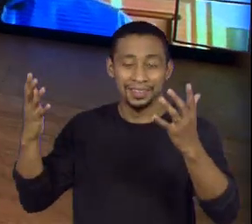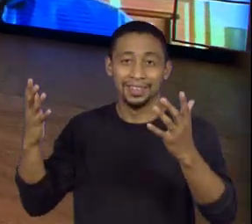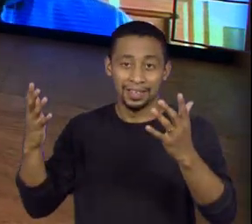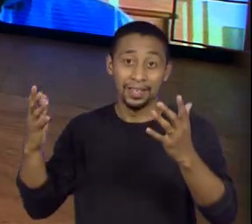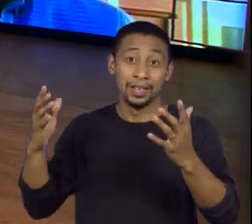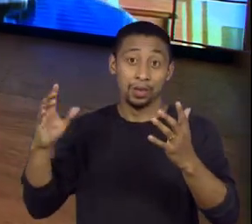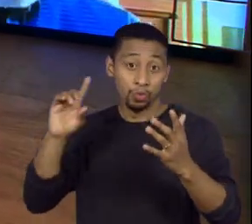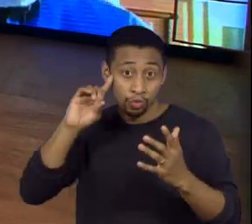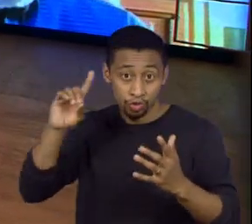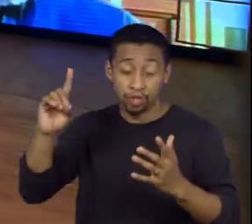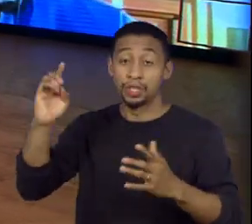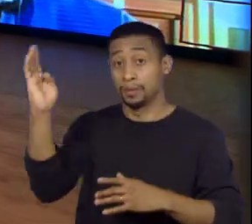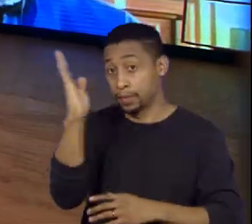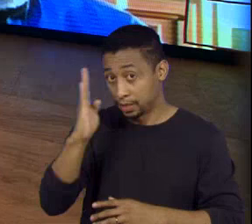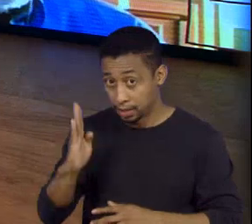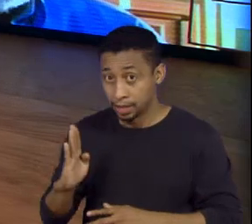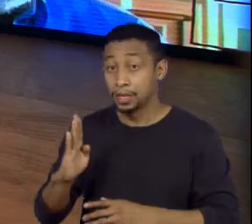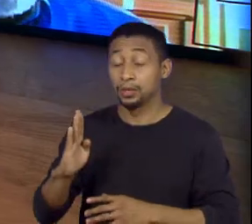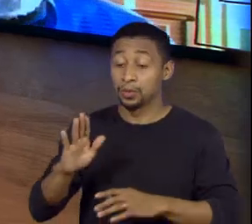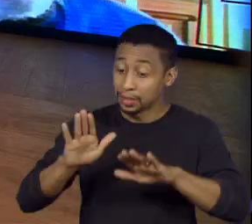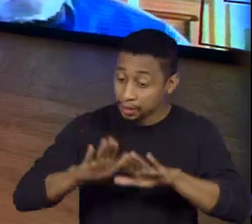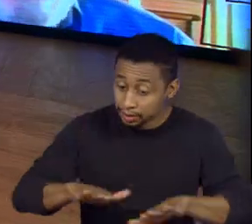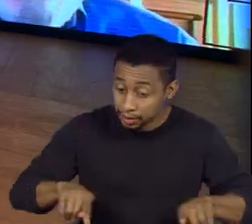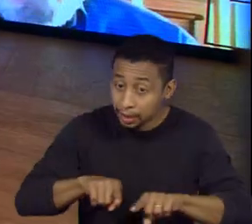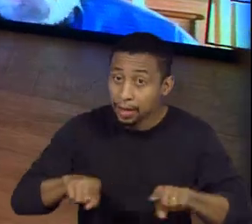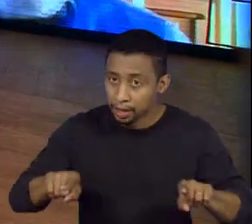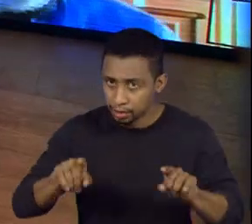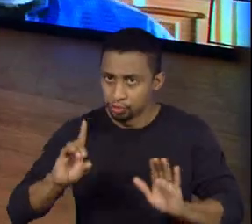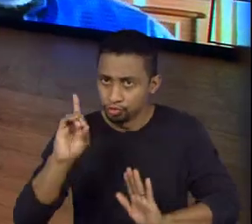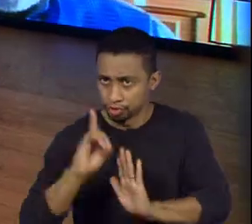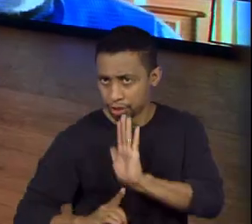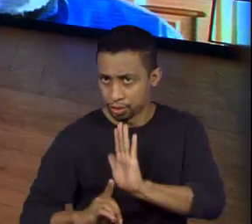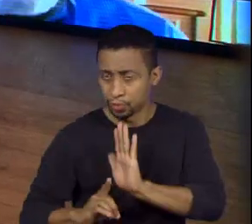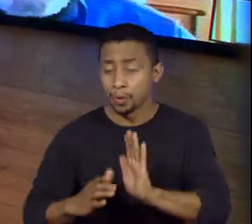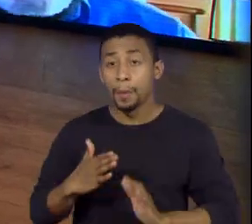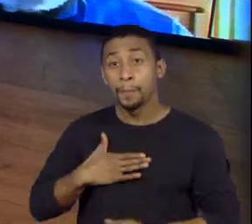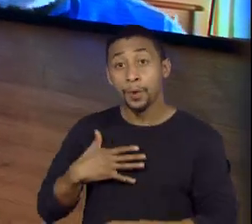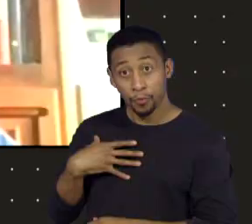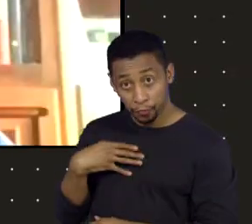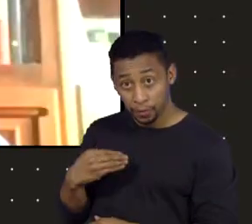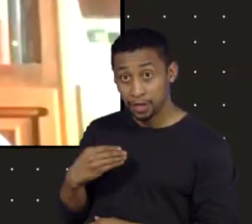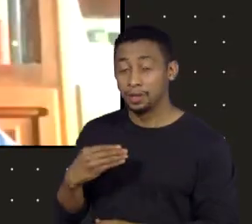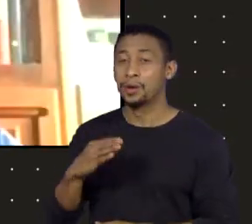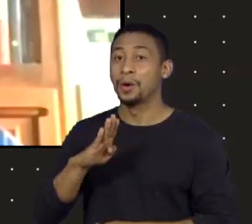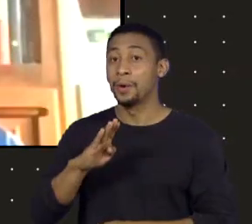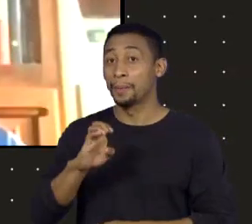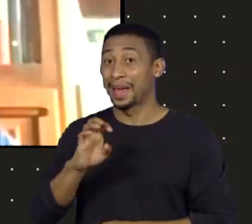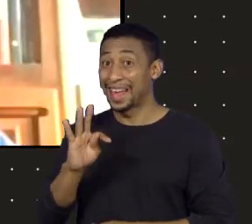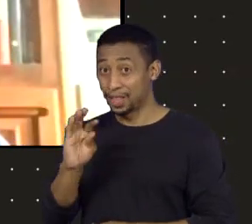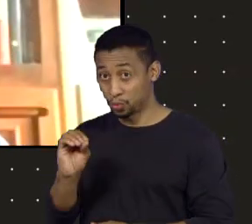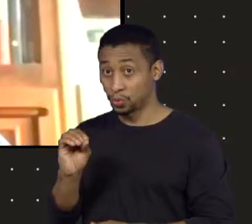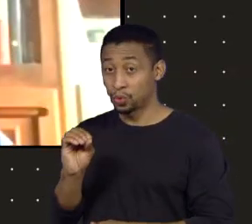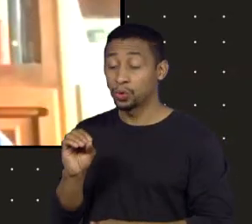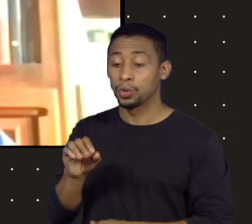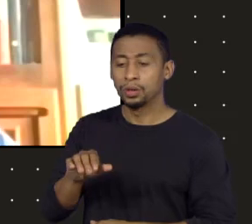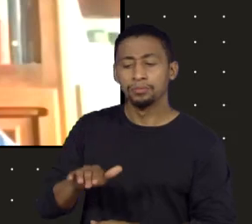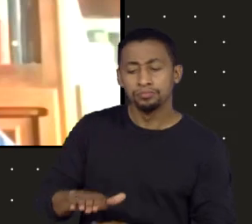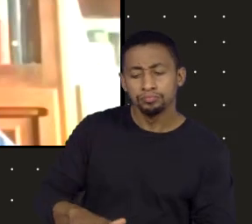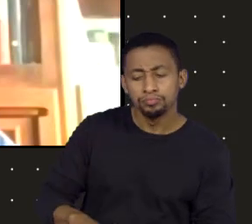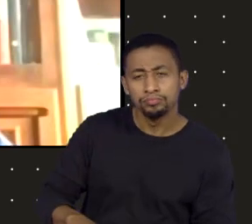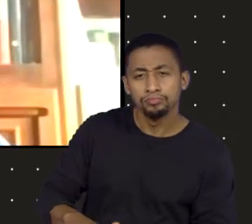Criança, né? E meu filho, o Bento, estava começando a perceber,